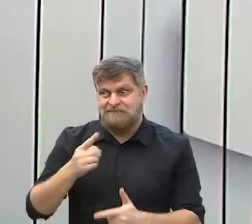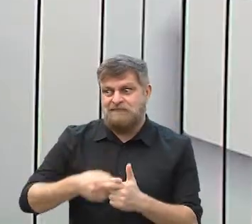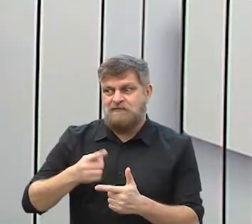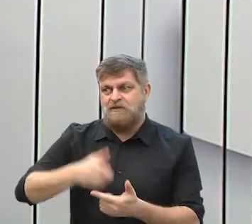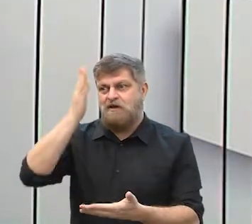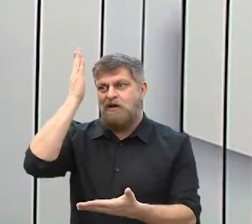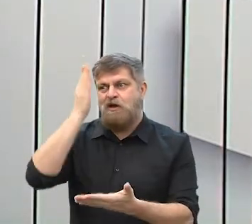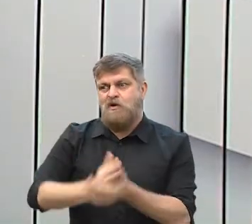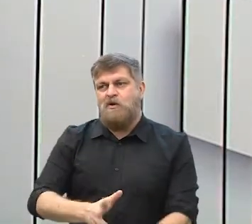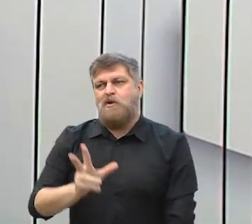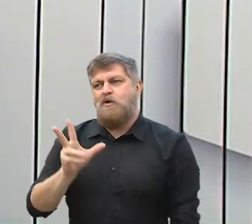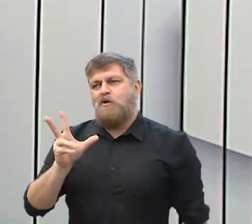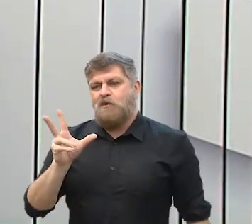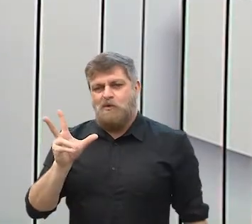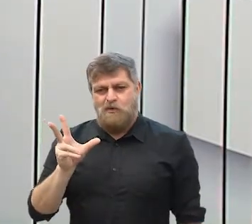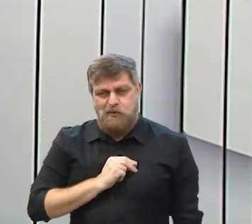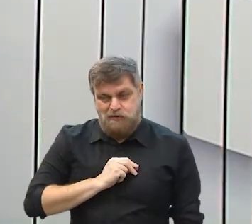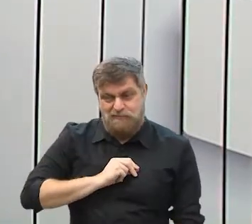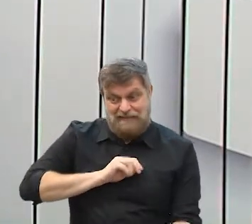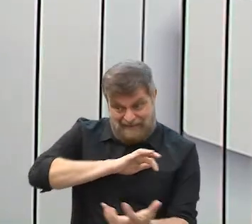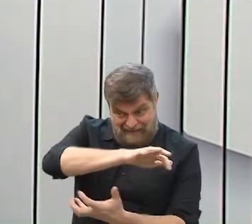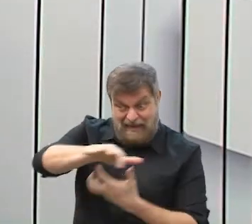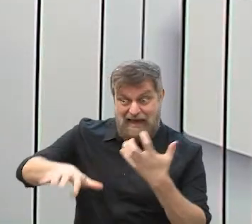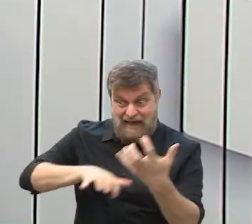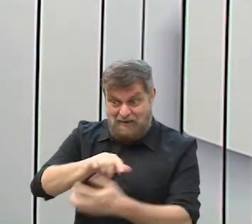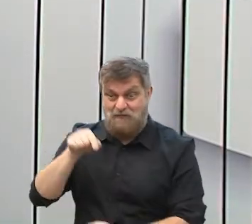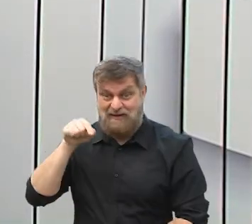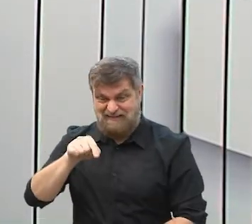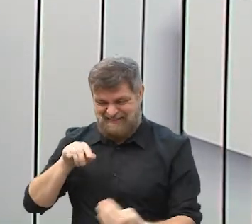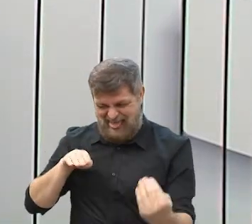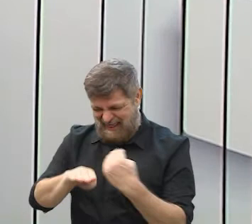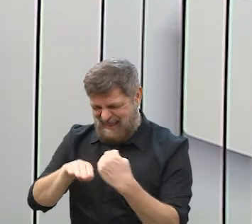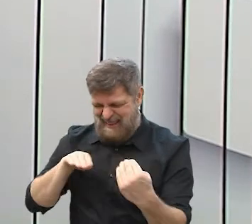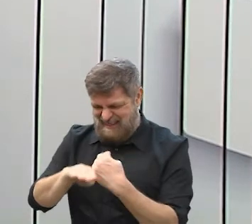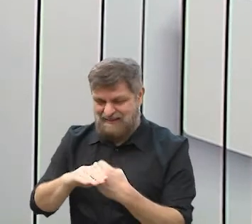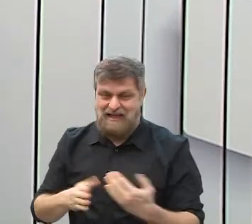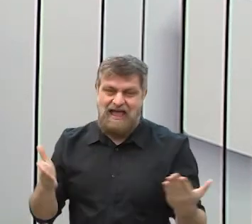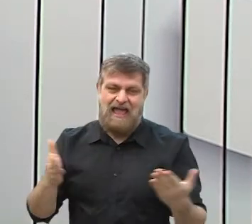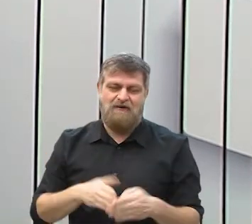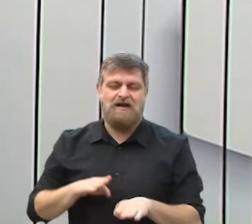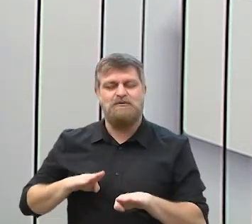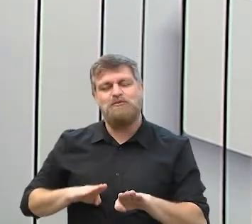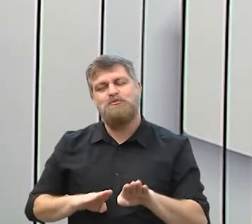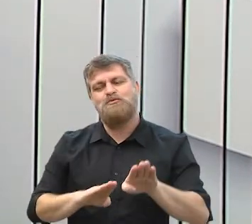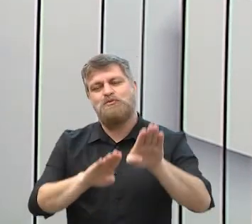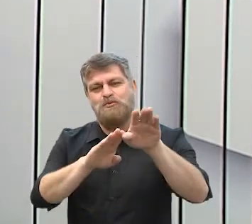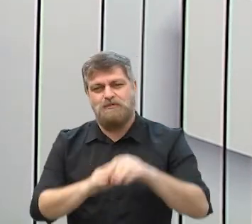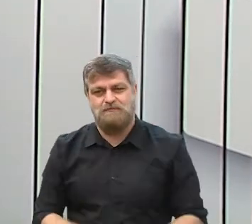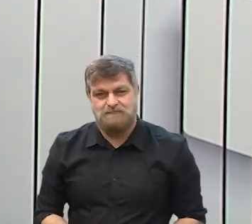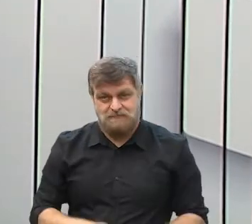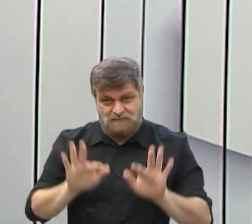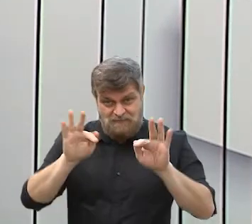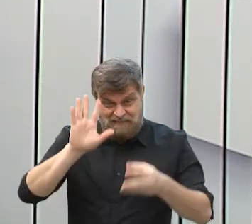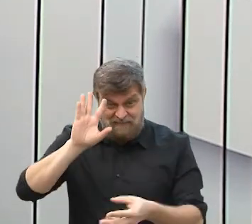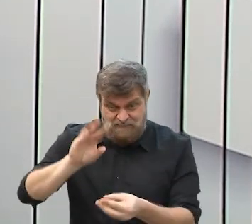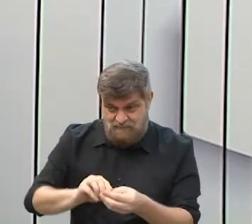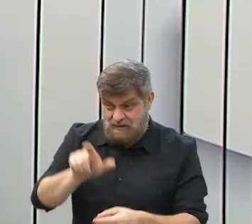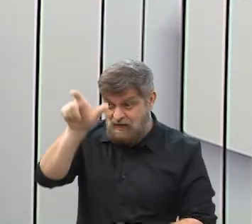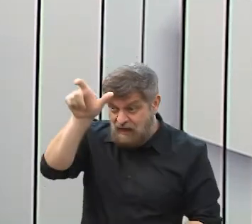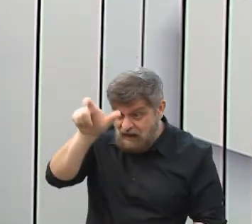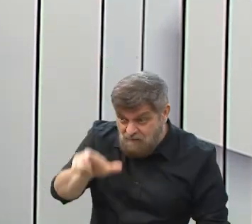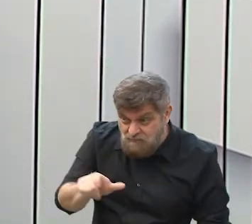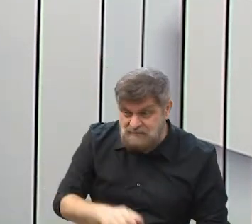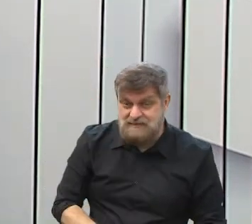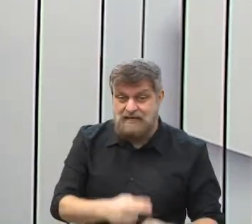então, este caos, já que é uma avenida de grande movimentação. Vereador, para a gente poder encerrar, o senhor foi presidente da Comissão